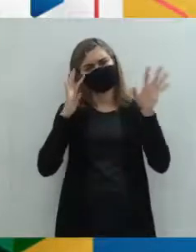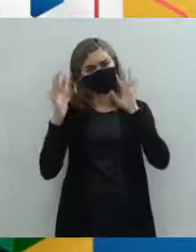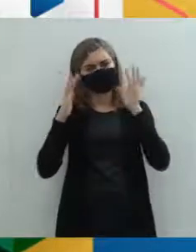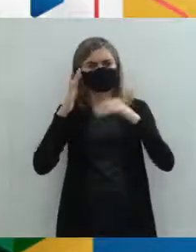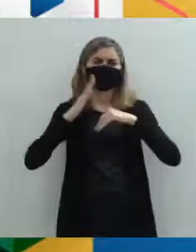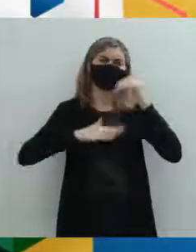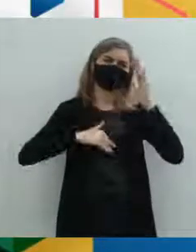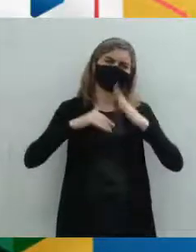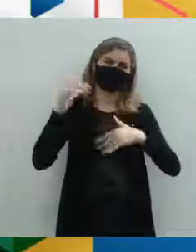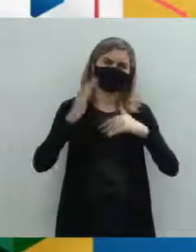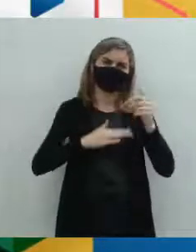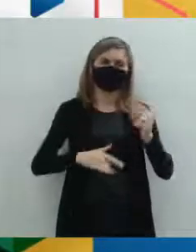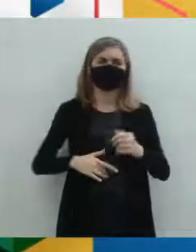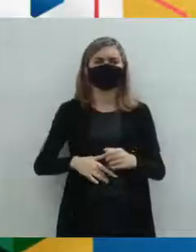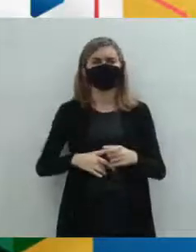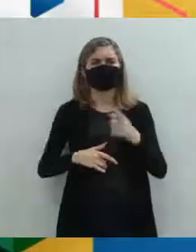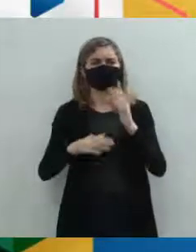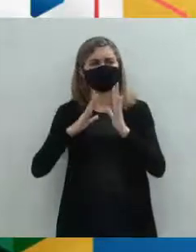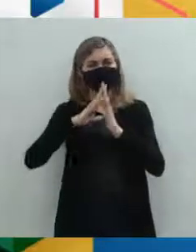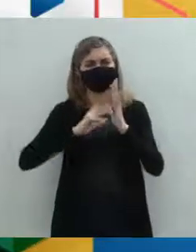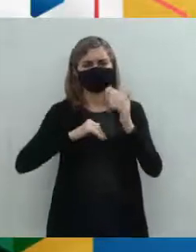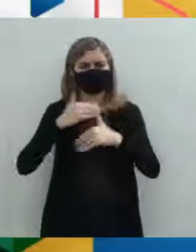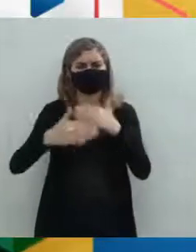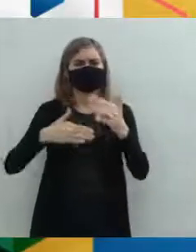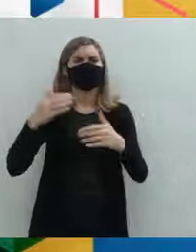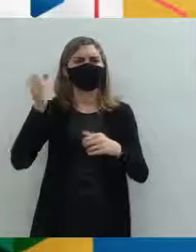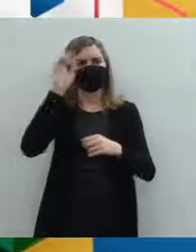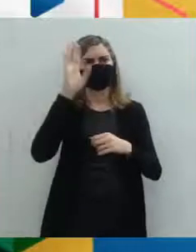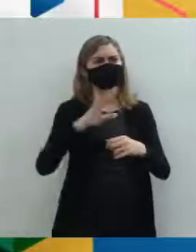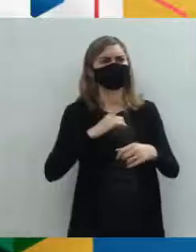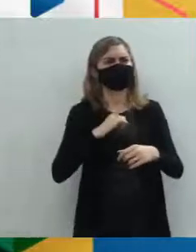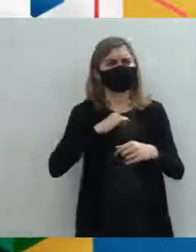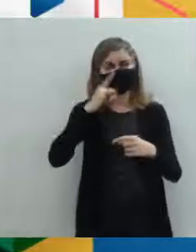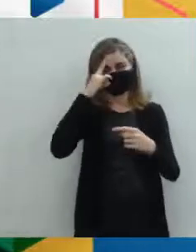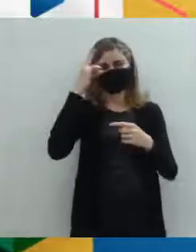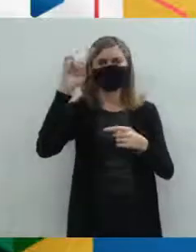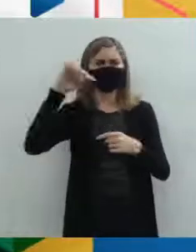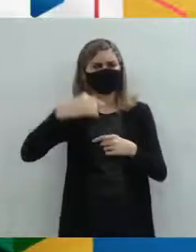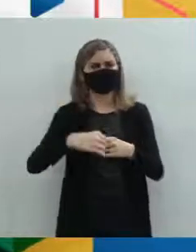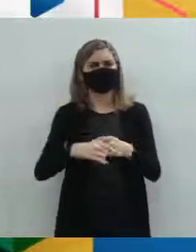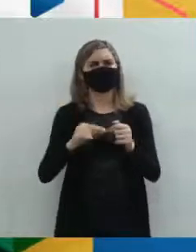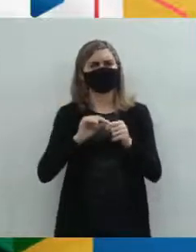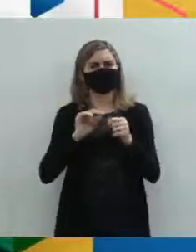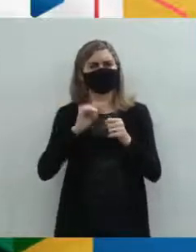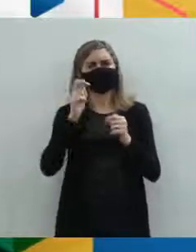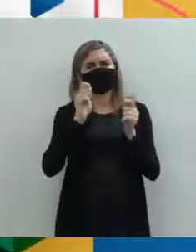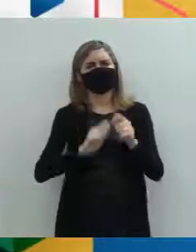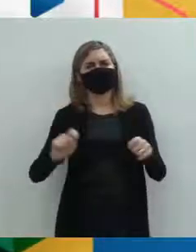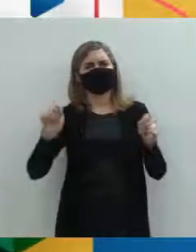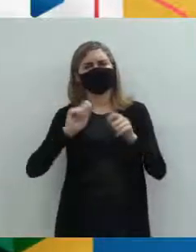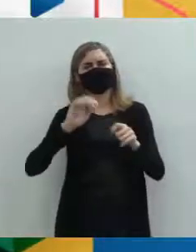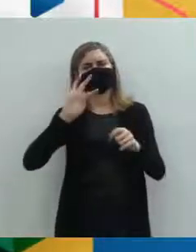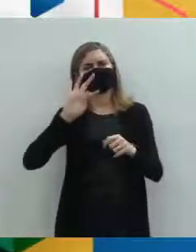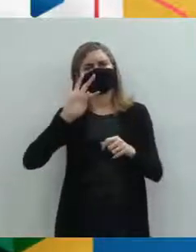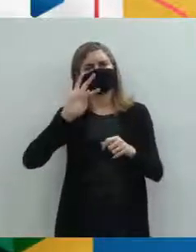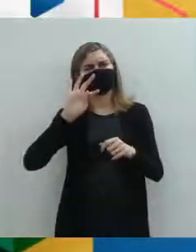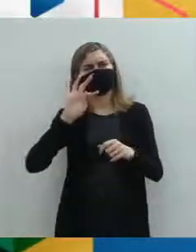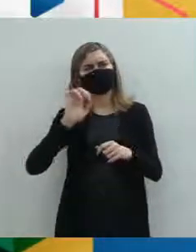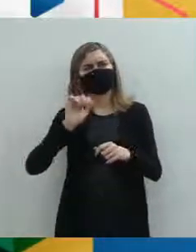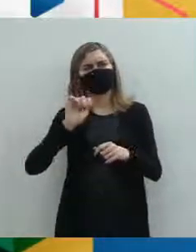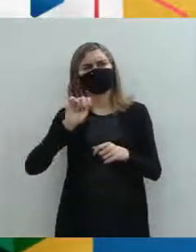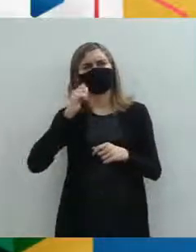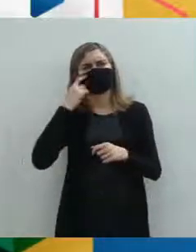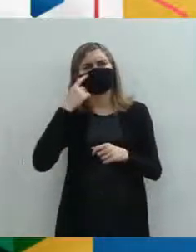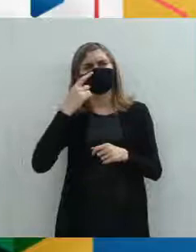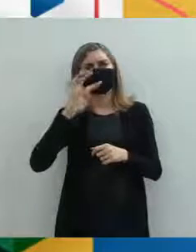prática. No modernismo brasileiro, a gente também vai ter essa ideia de profundidade feita por um artista chamado Tarsila do Amaral, essa obra